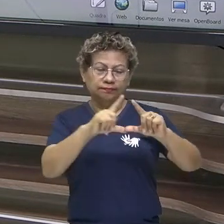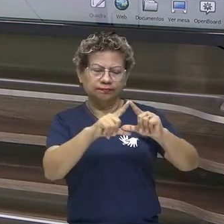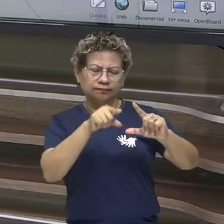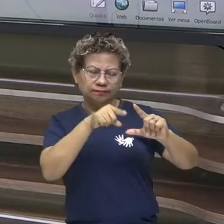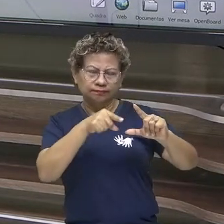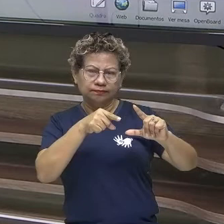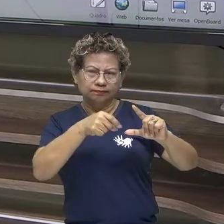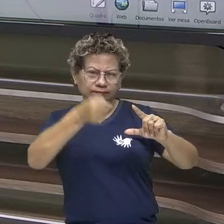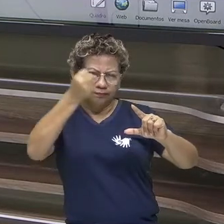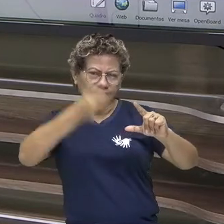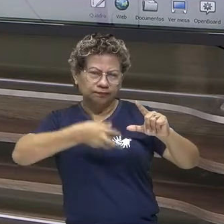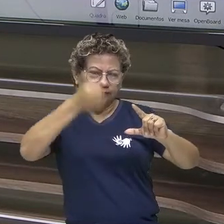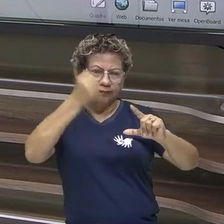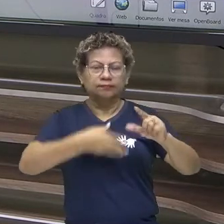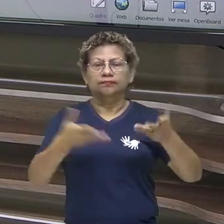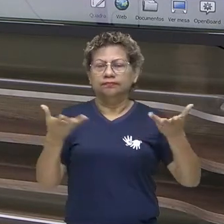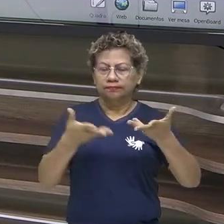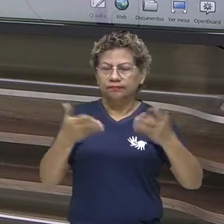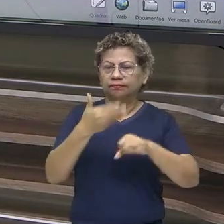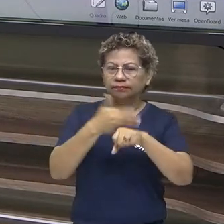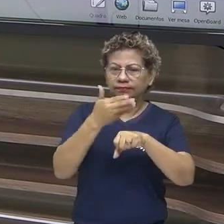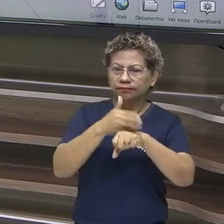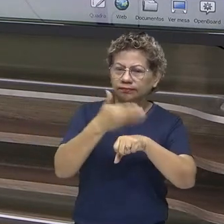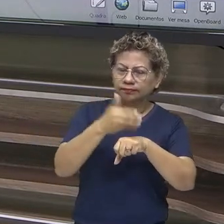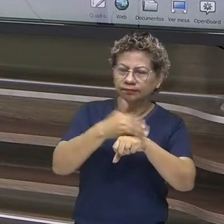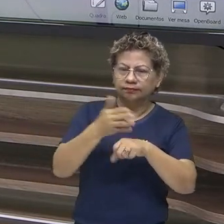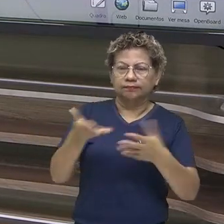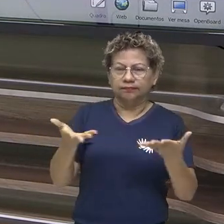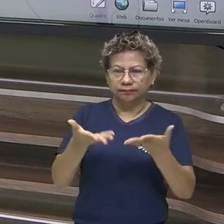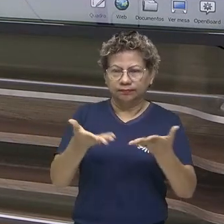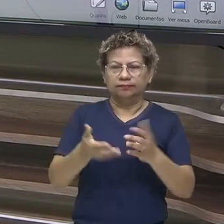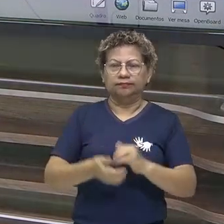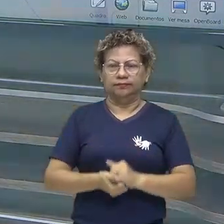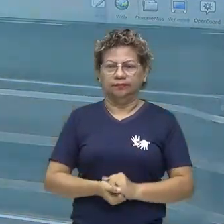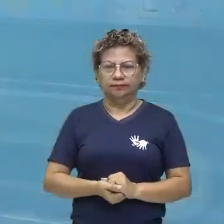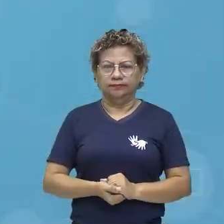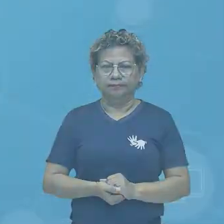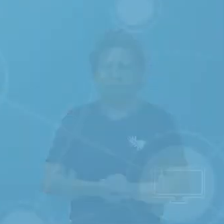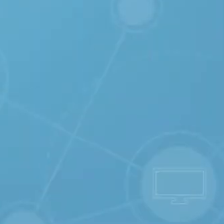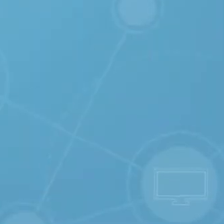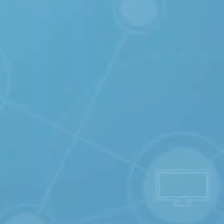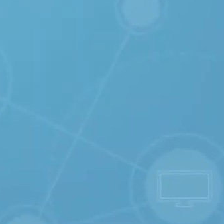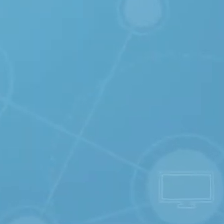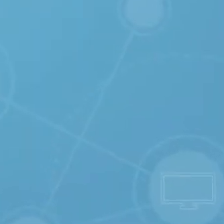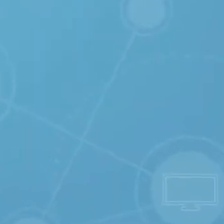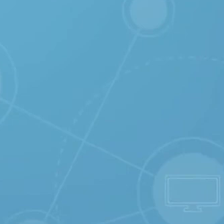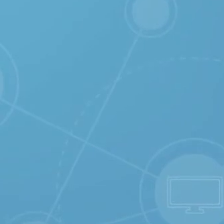colocar em prática esse conhecimento na nossa dinâmica local interativa.